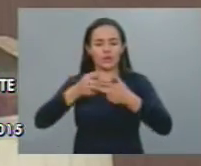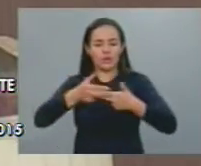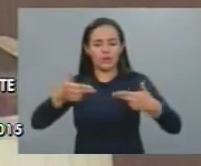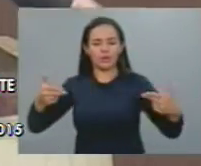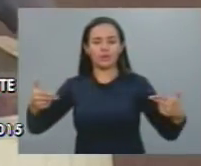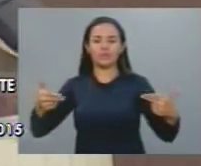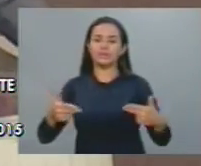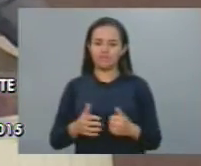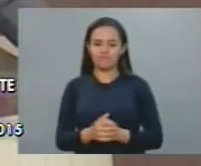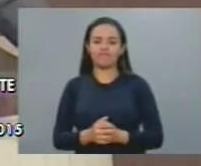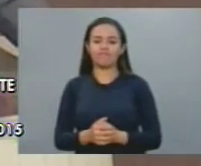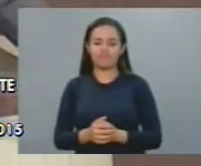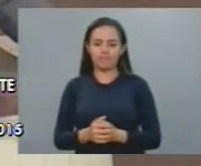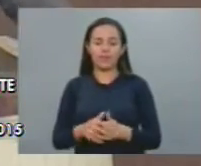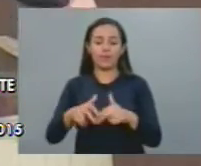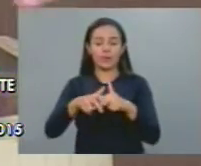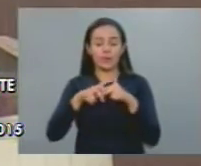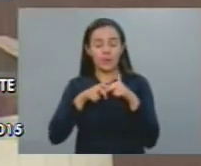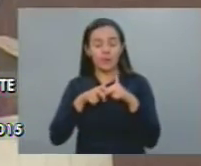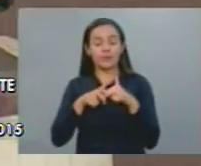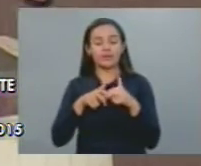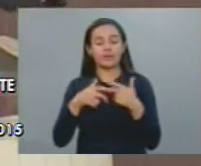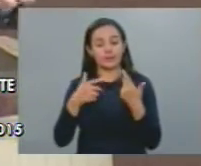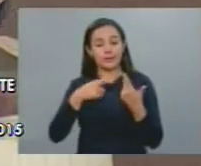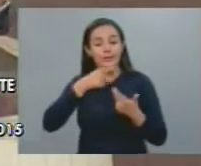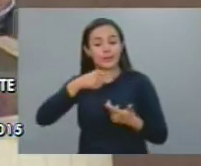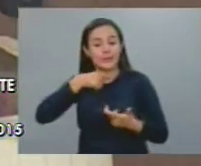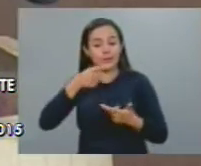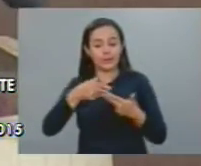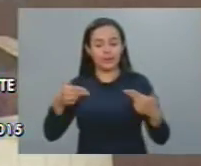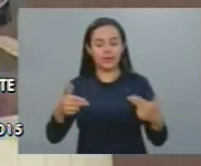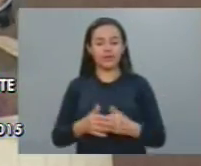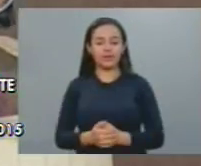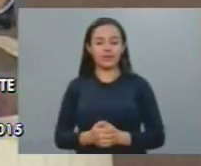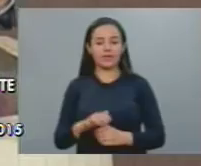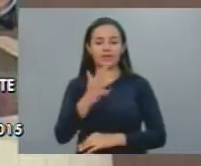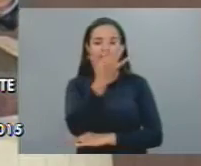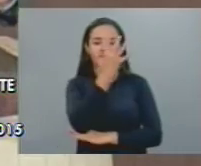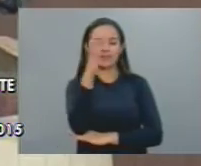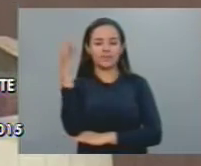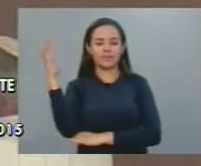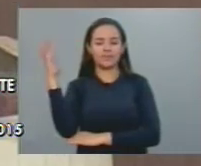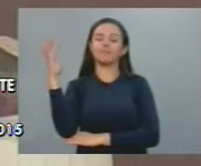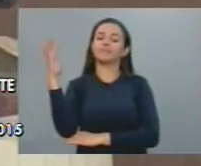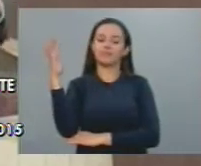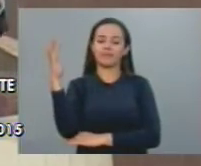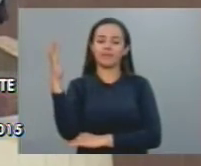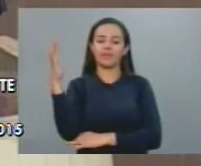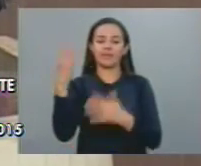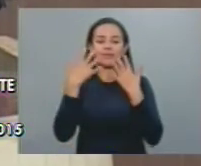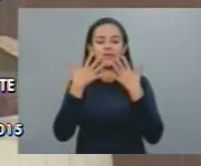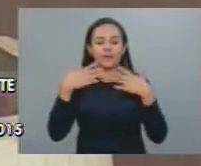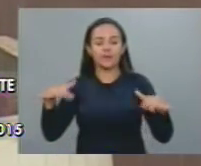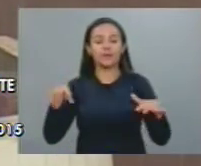em nome da riqueza ilimitada, a nossa natureza, e nós somos natureza, ela está